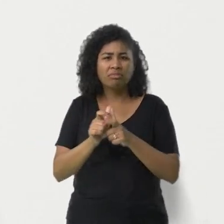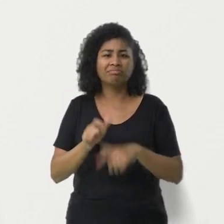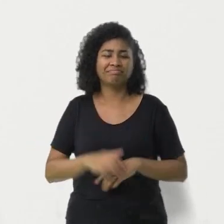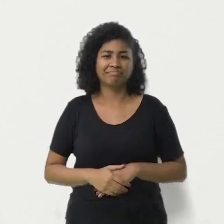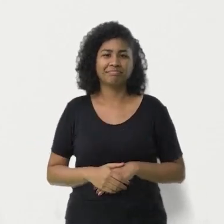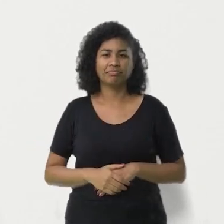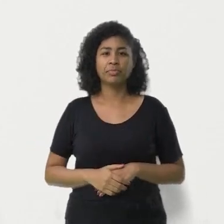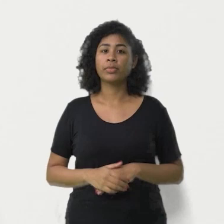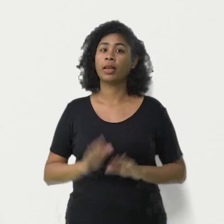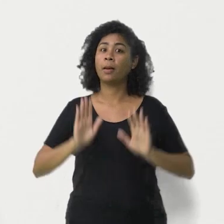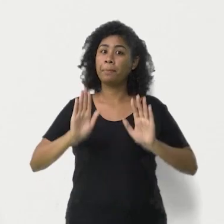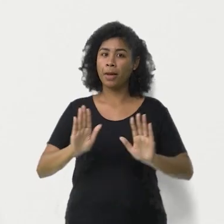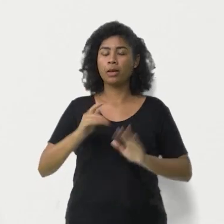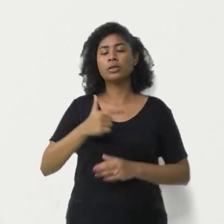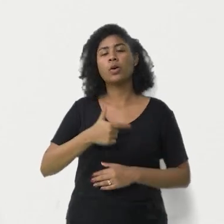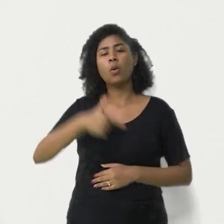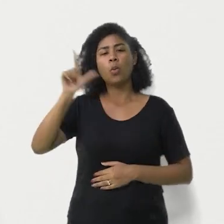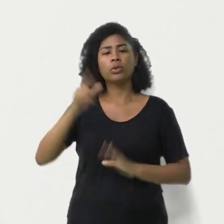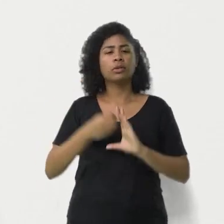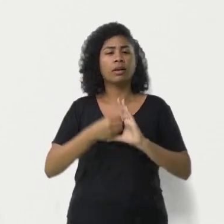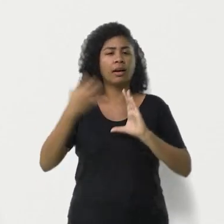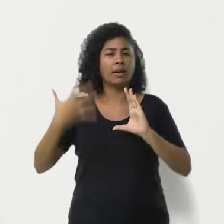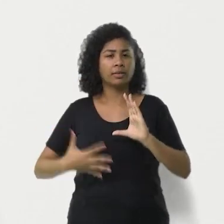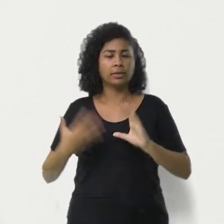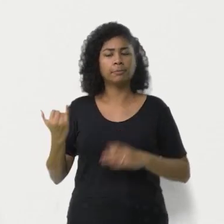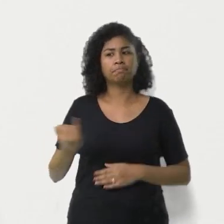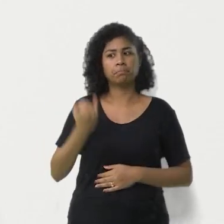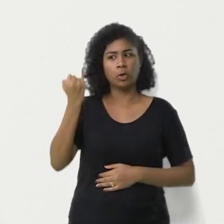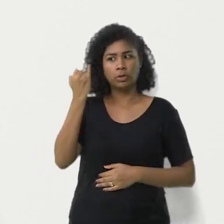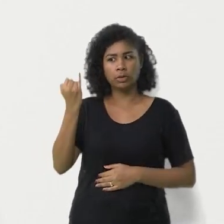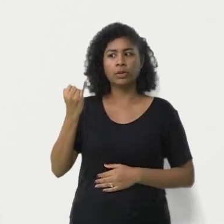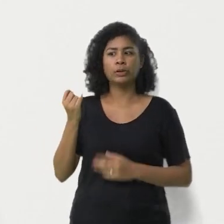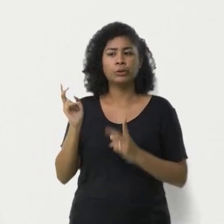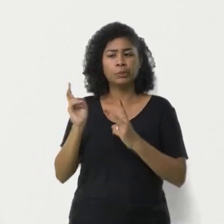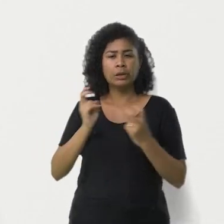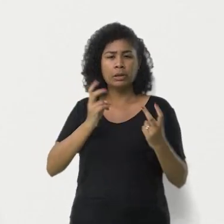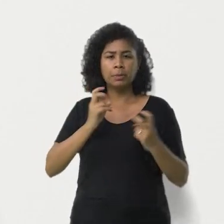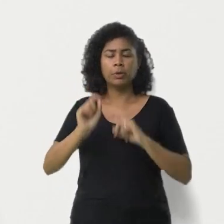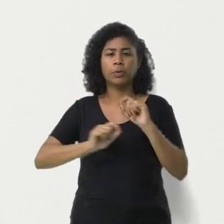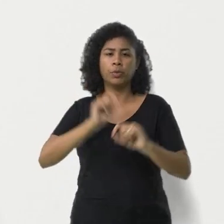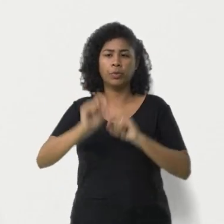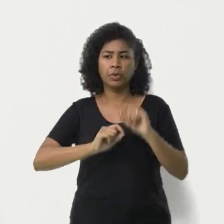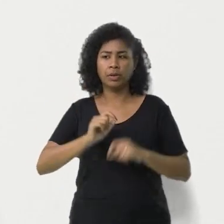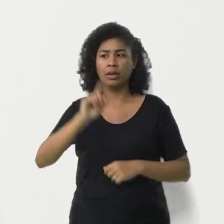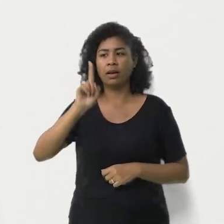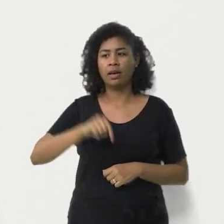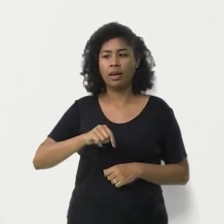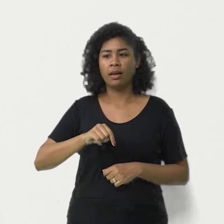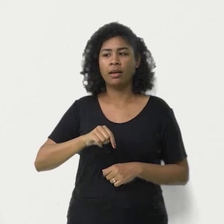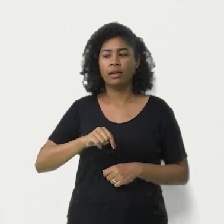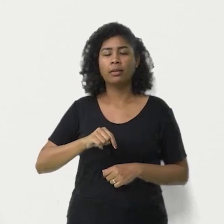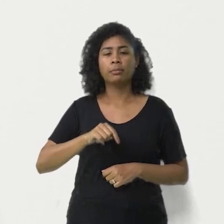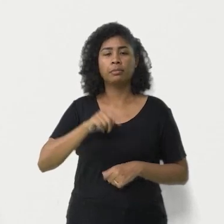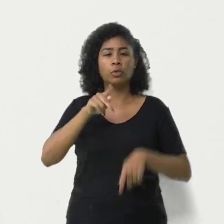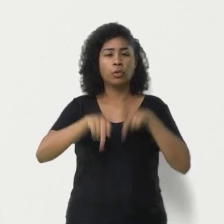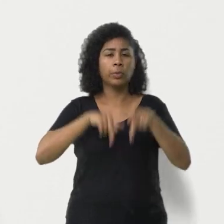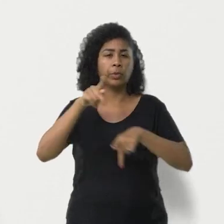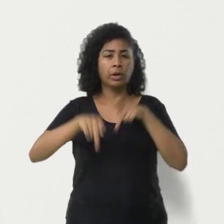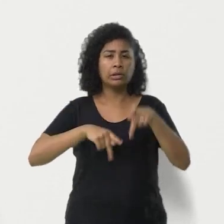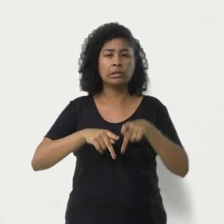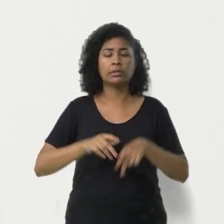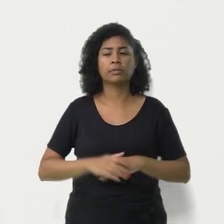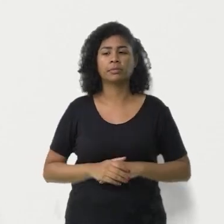Agora, outra característica que a gente também verifica aqui no nosso estado vai ser essa distribuição das pessoas.